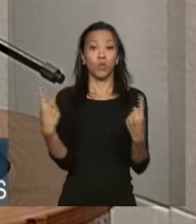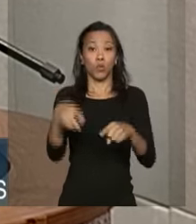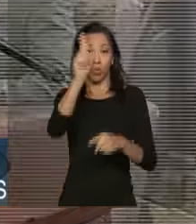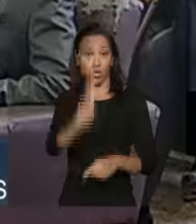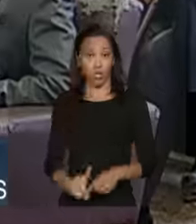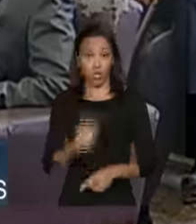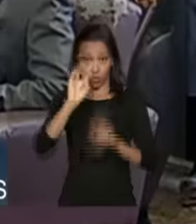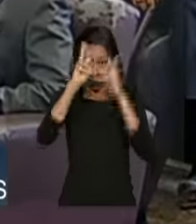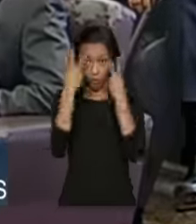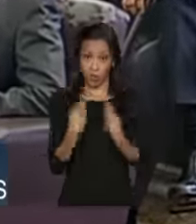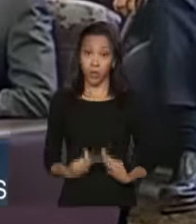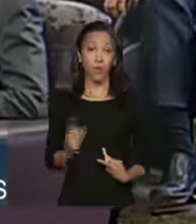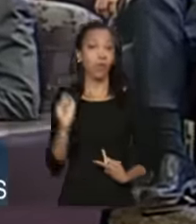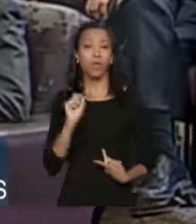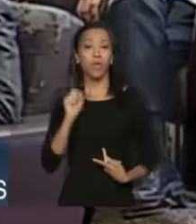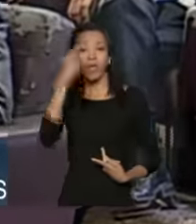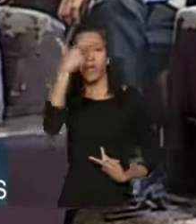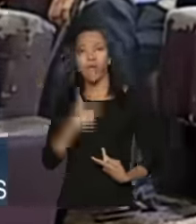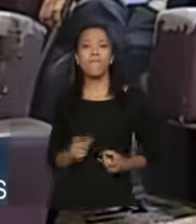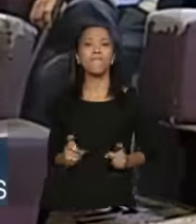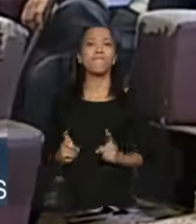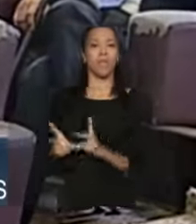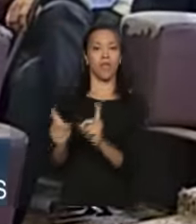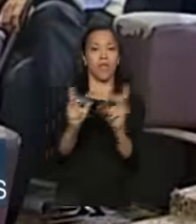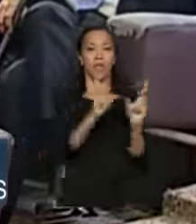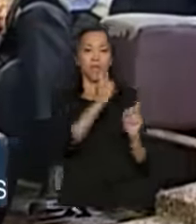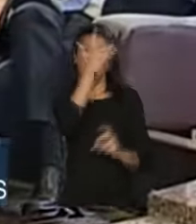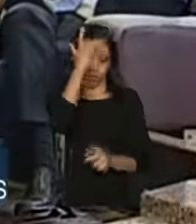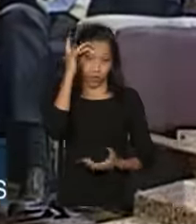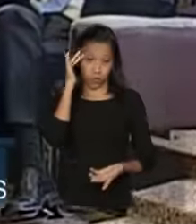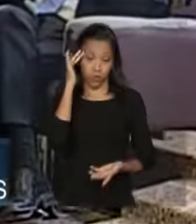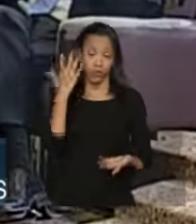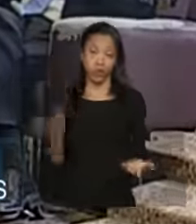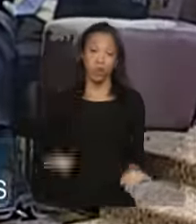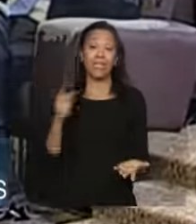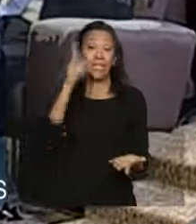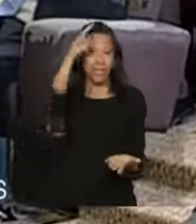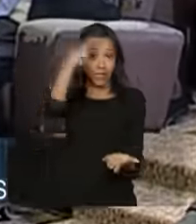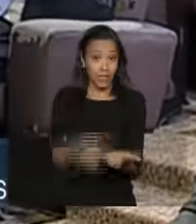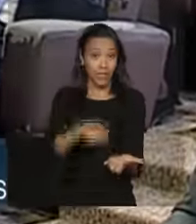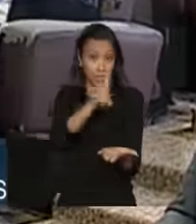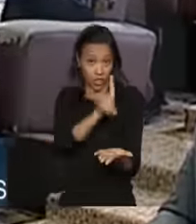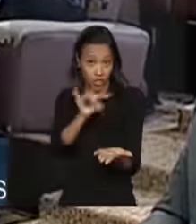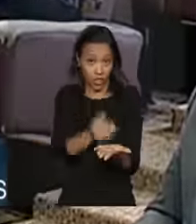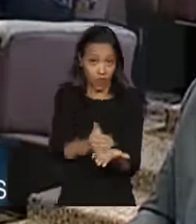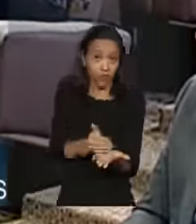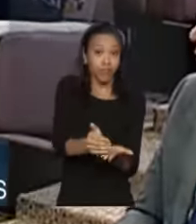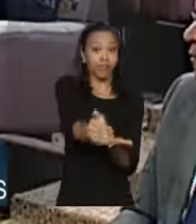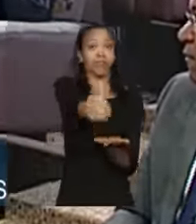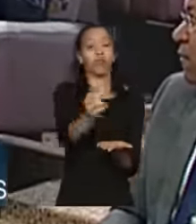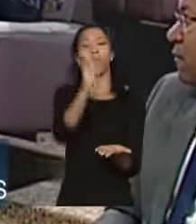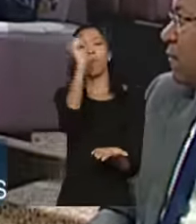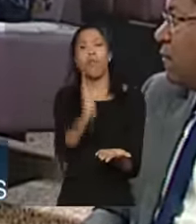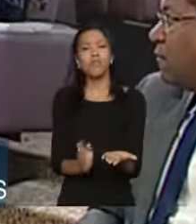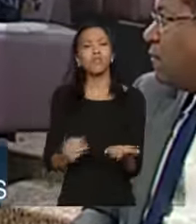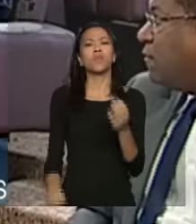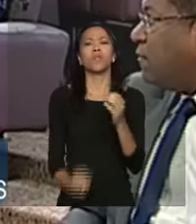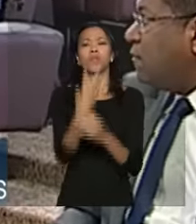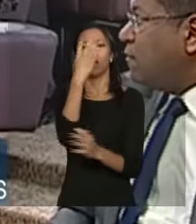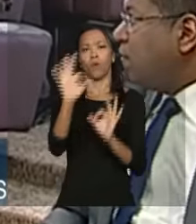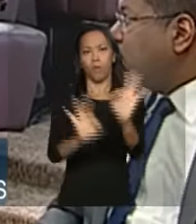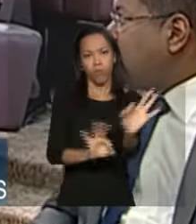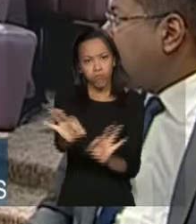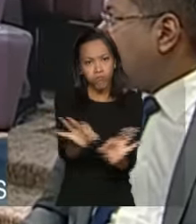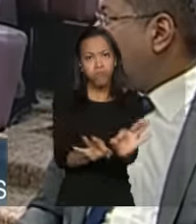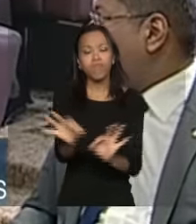o tráfico de pessoas a partir desta data o Brasil criou a Semana Nacional de enfrentamento ao tráfico de